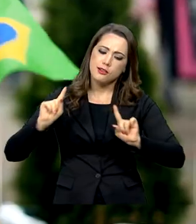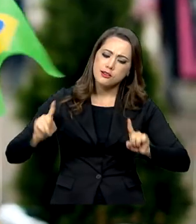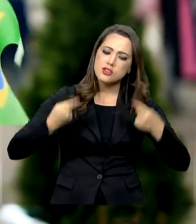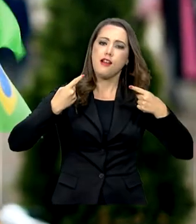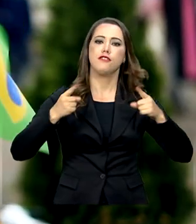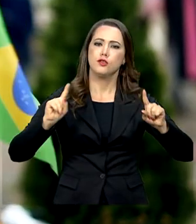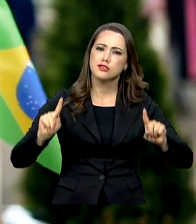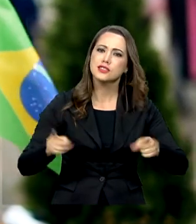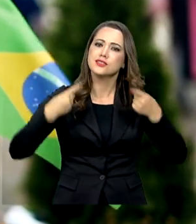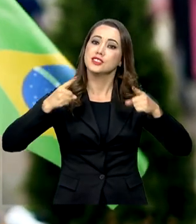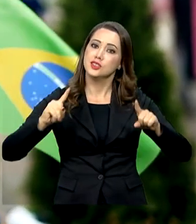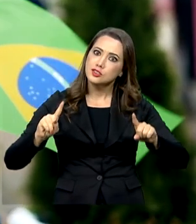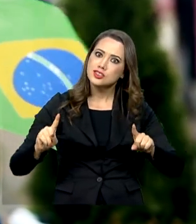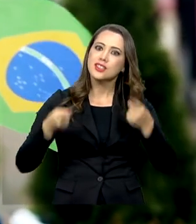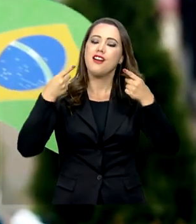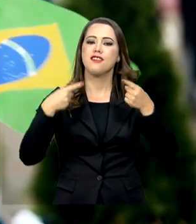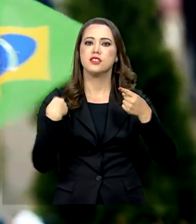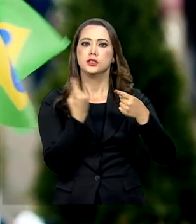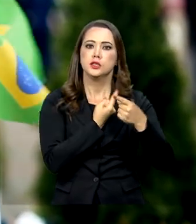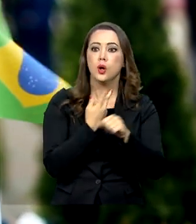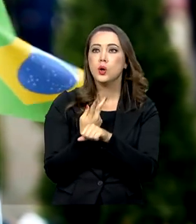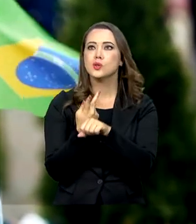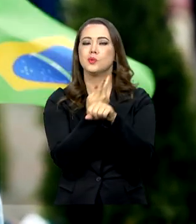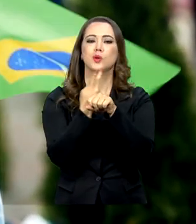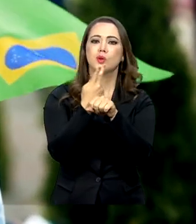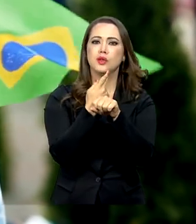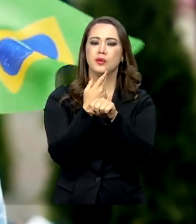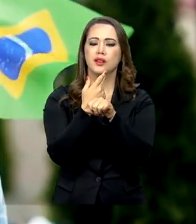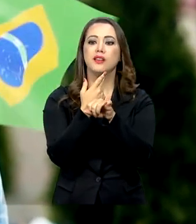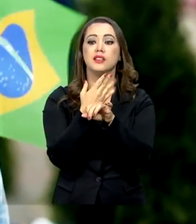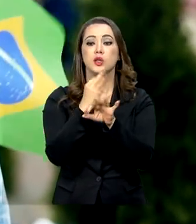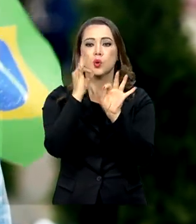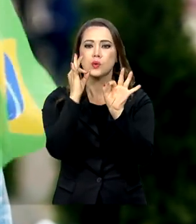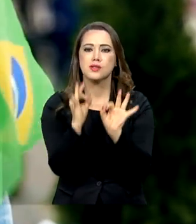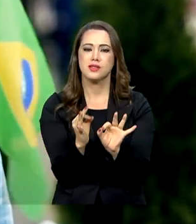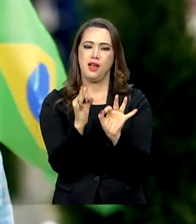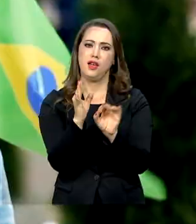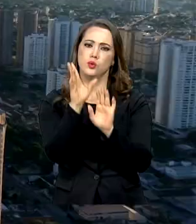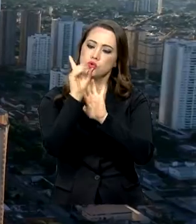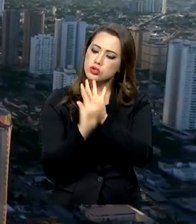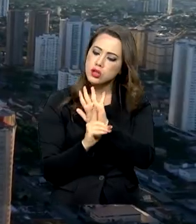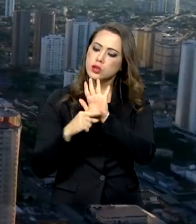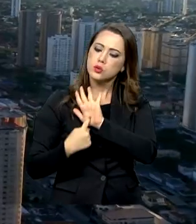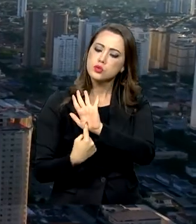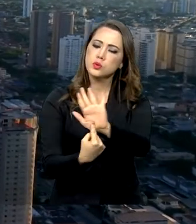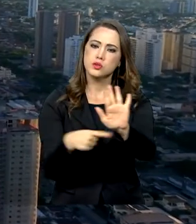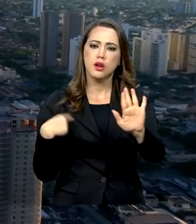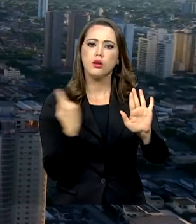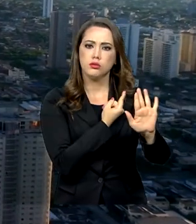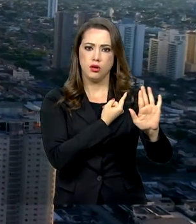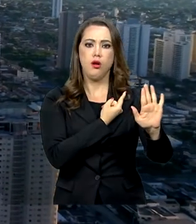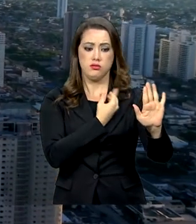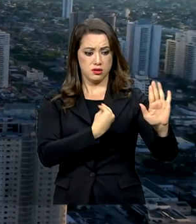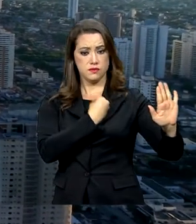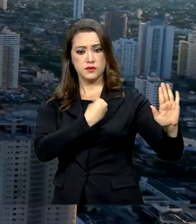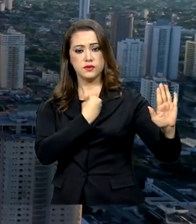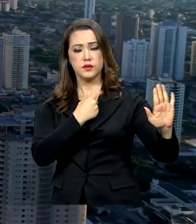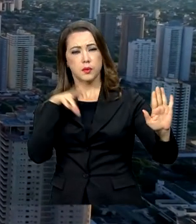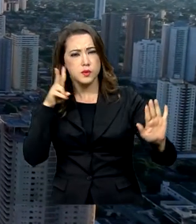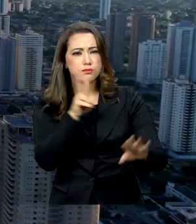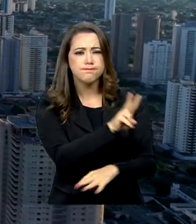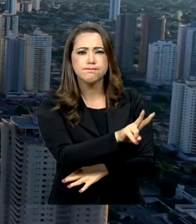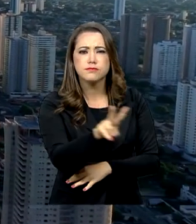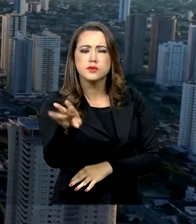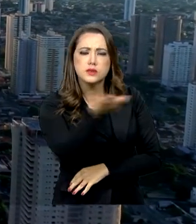Desafiados, recorremos ao sagrado direito de mostrar quem somos, a buscar na linha do horizonte,